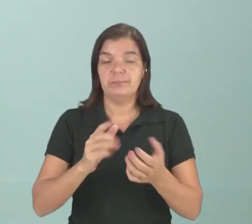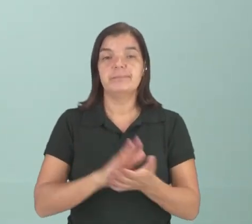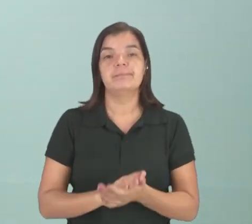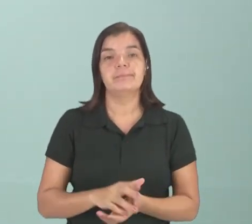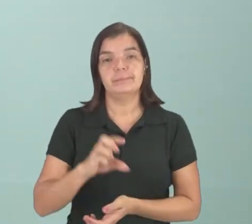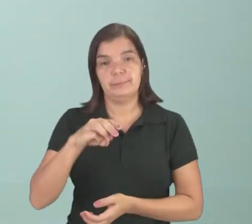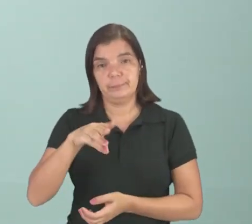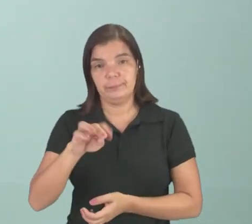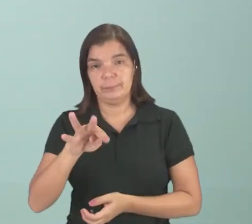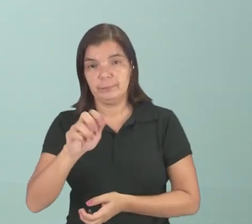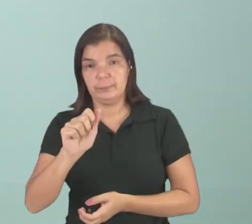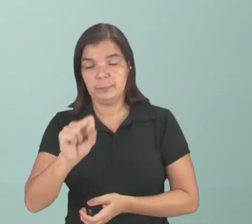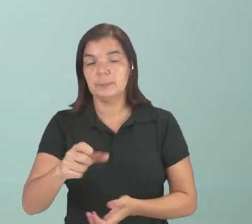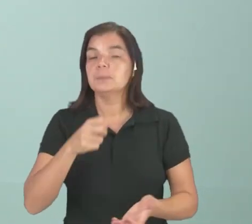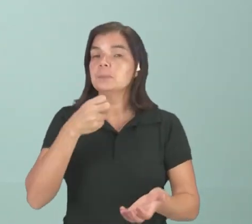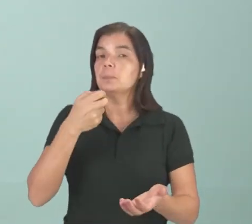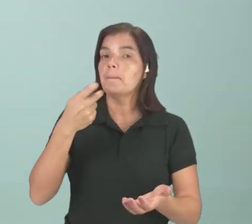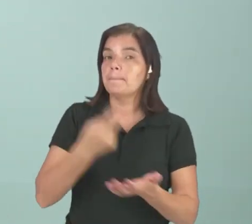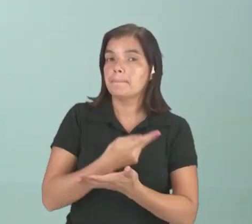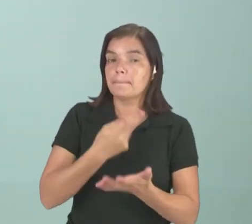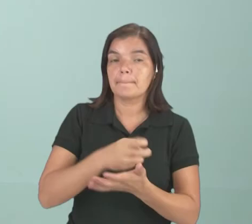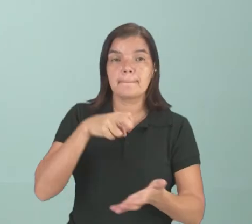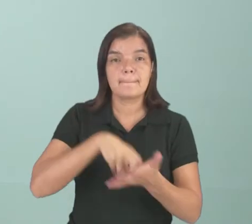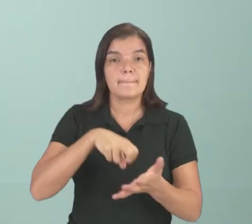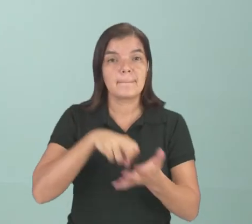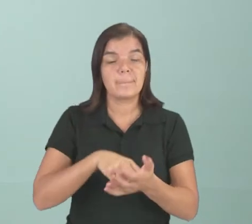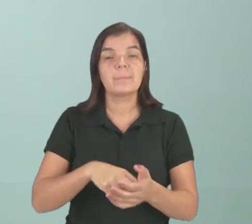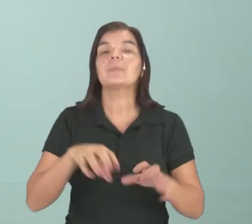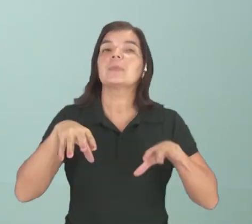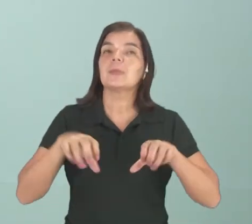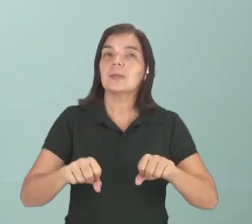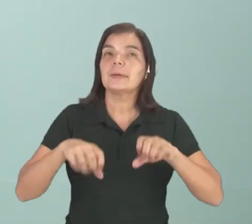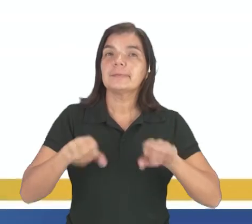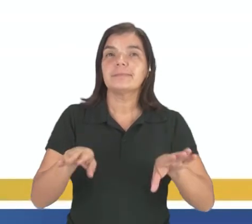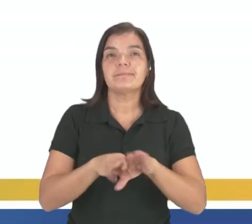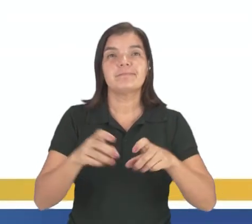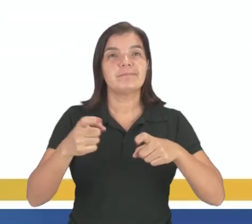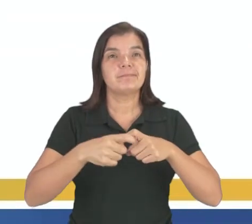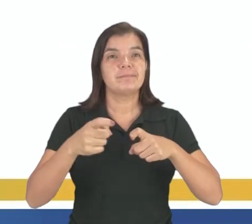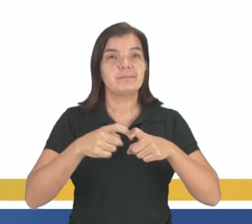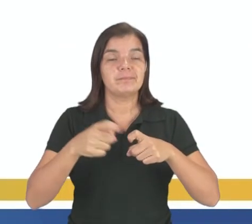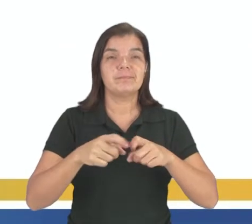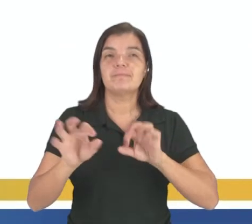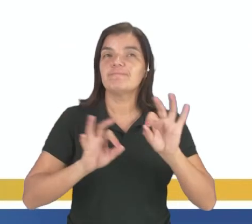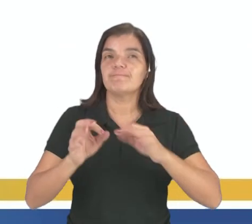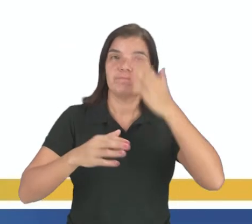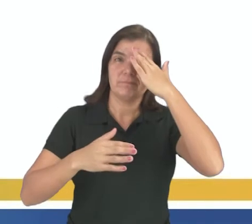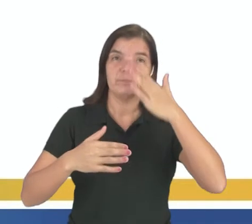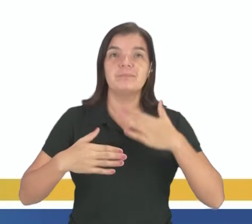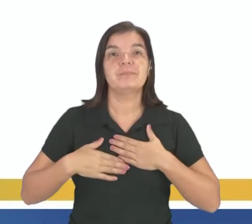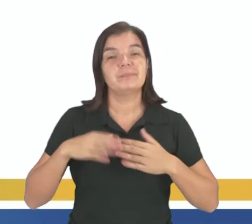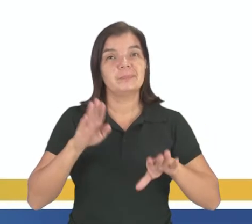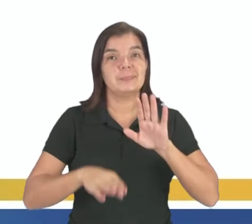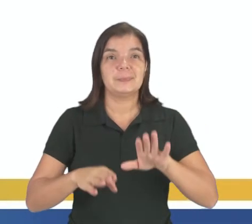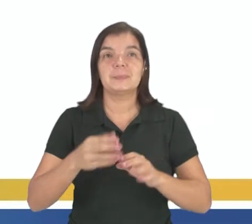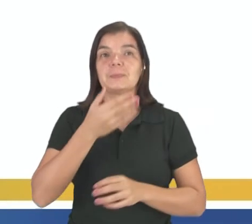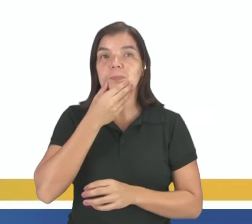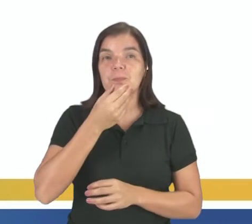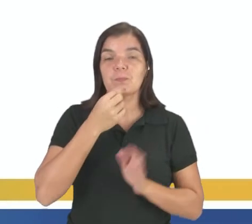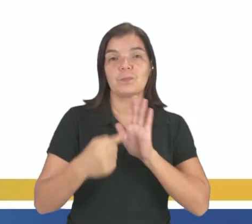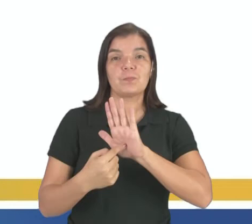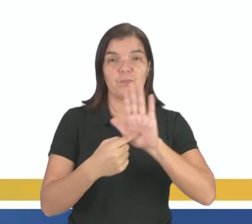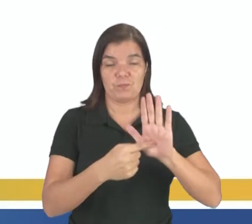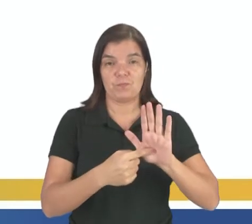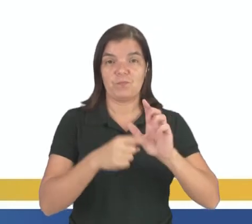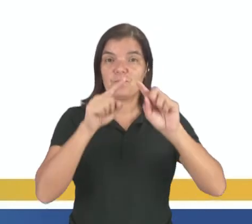tiro de 10 metros da punição dos atletas pedem com treinadores massagistas médico e preparadores físicos será determinada pela